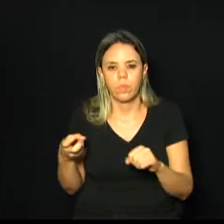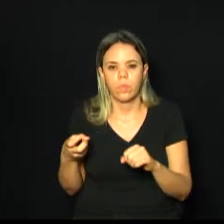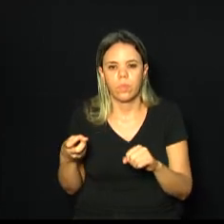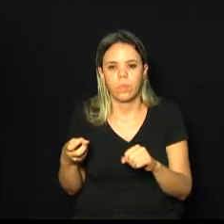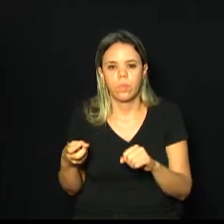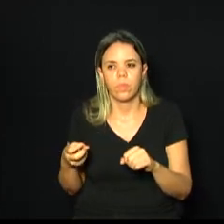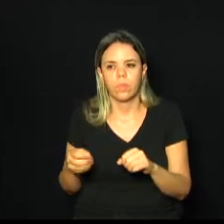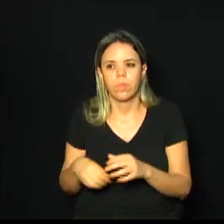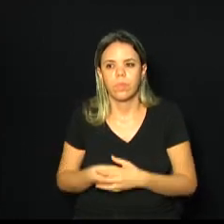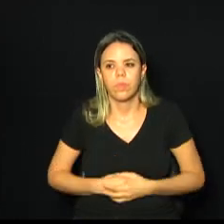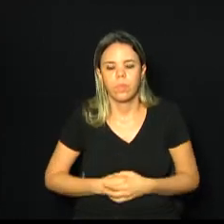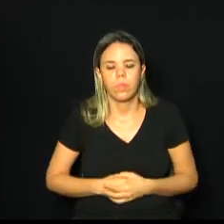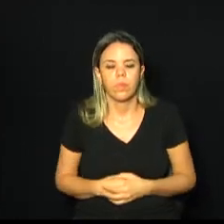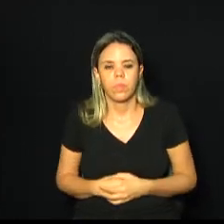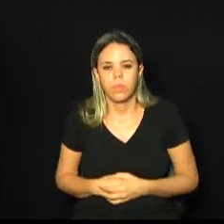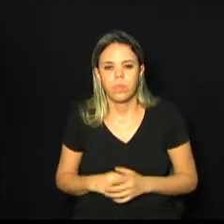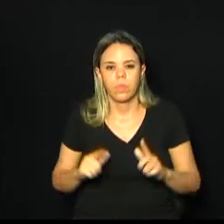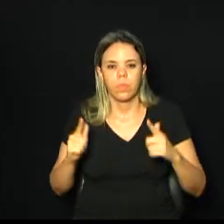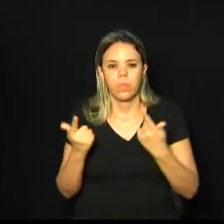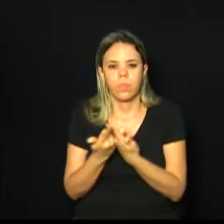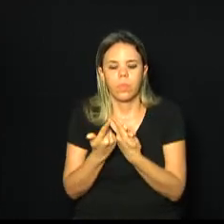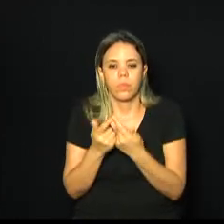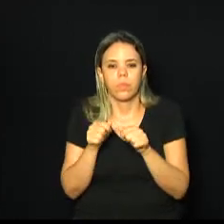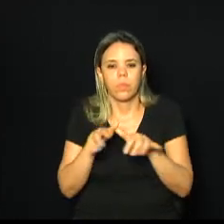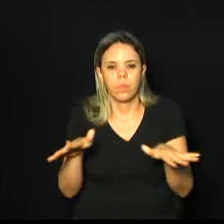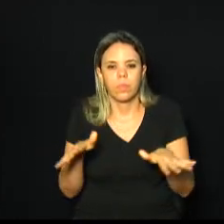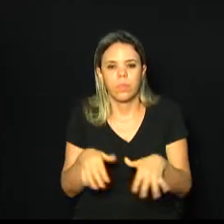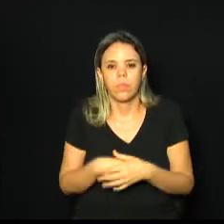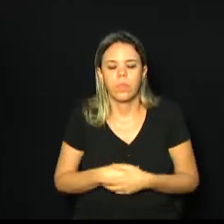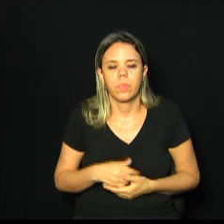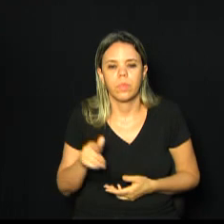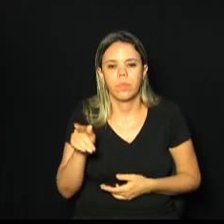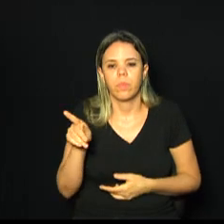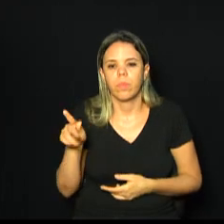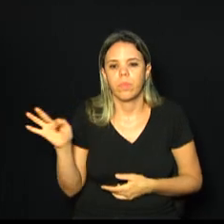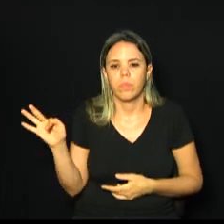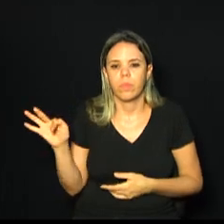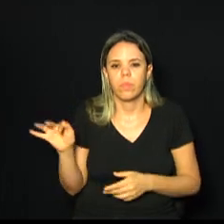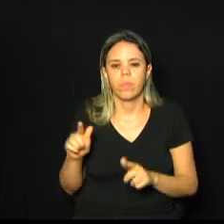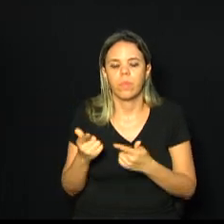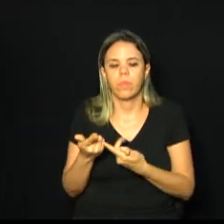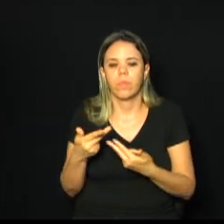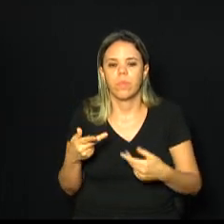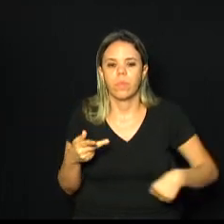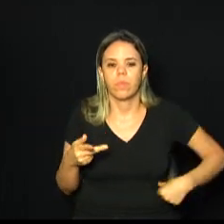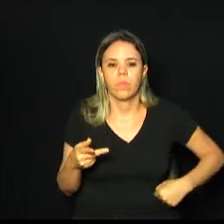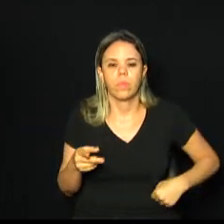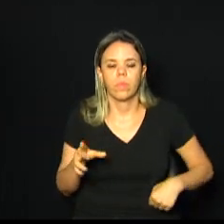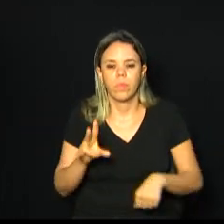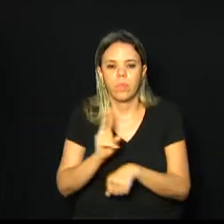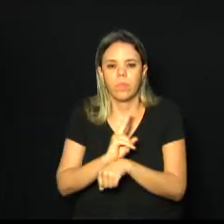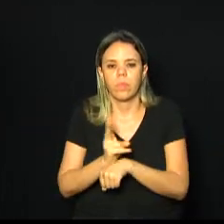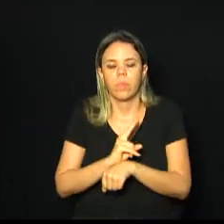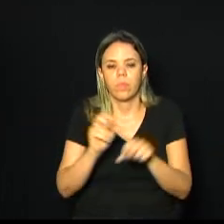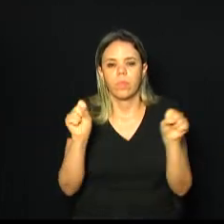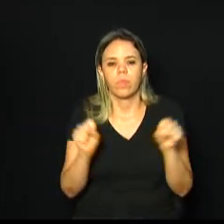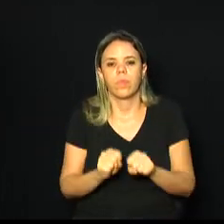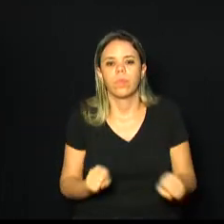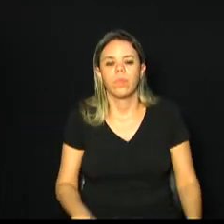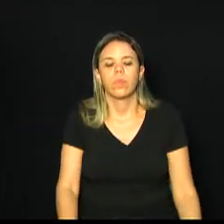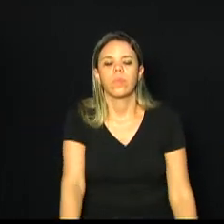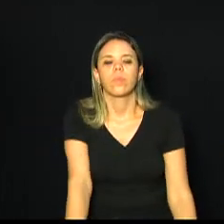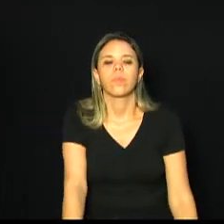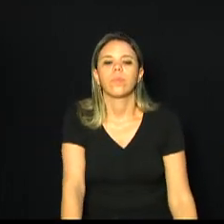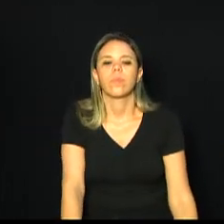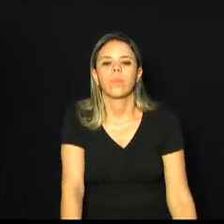específico. Né? Gestão e distribuição de patch de atualizações implica em segurança dos sistemas